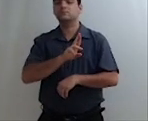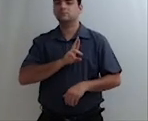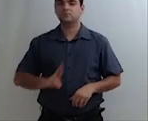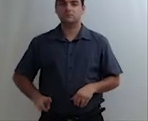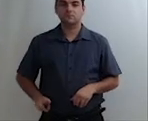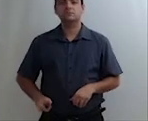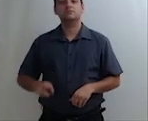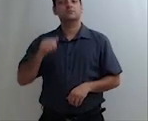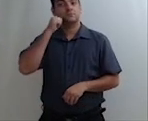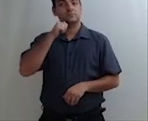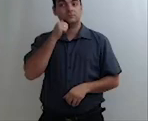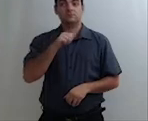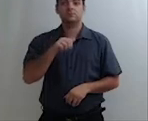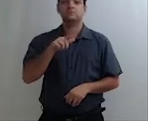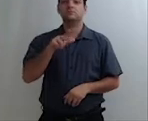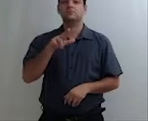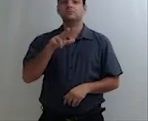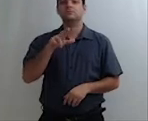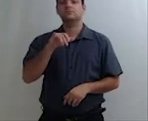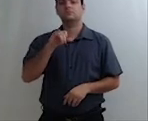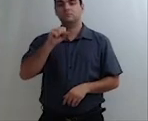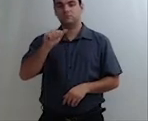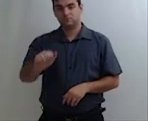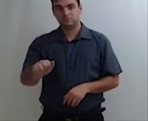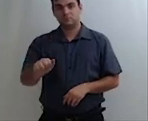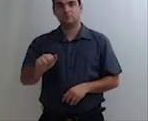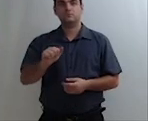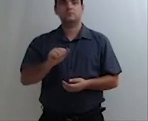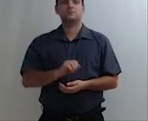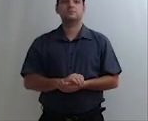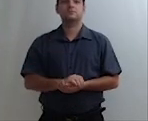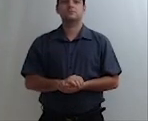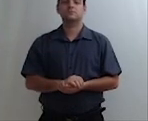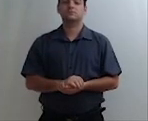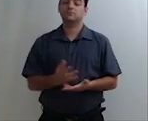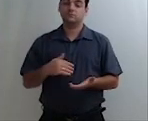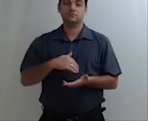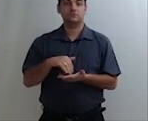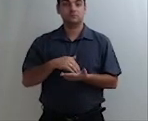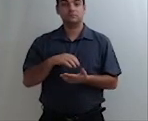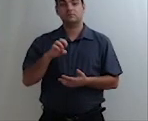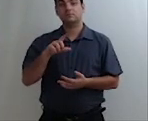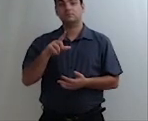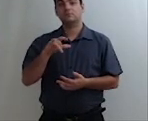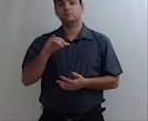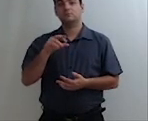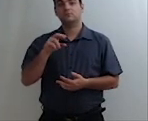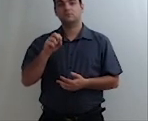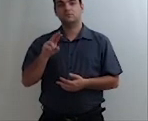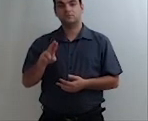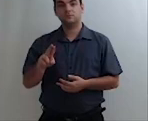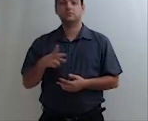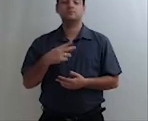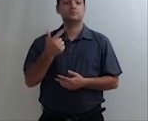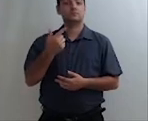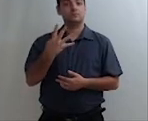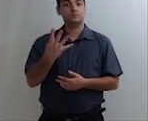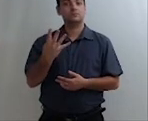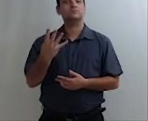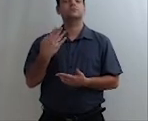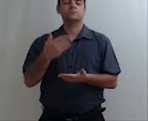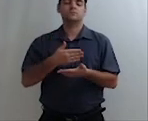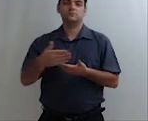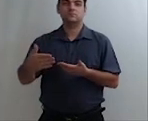excelentíssima senhora Dra Luísa Cristina Fonseca frais secretário Eliseu Santana às 14 horas presentes a